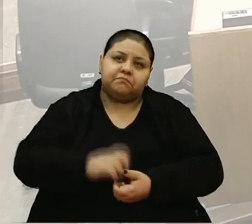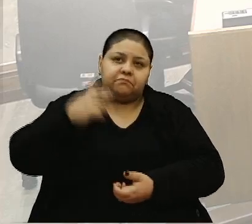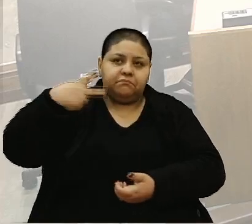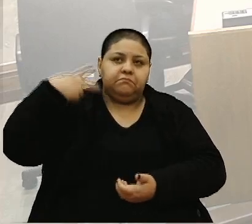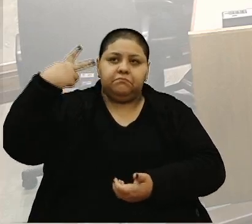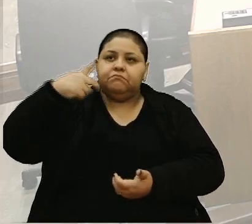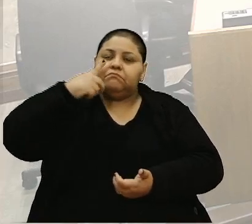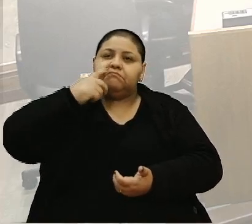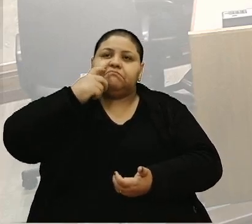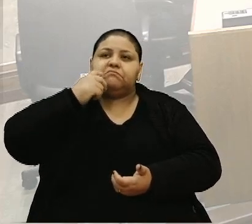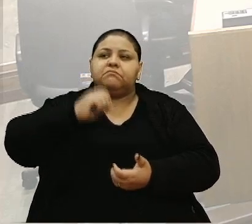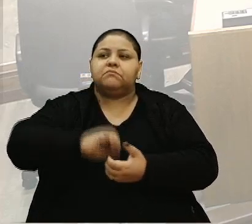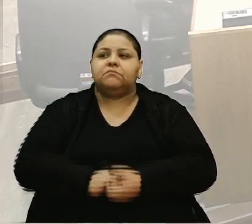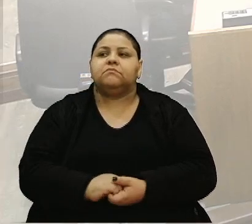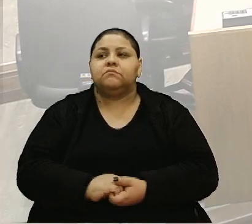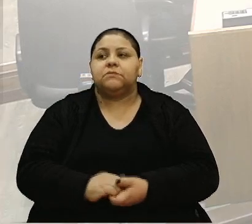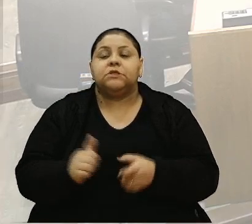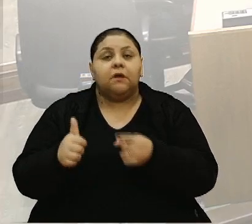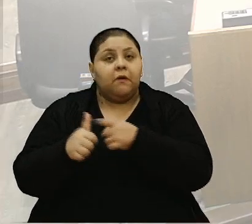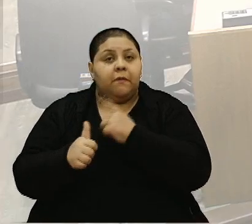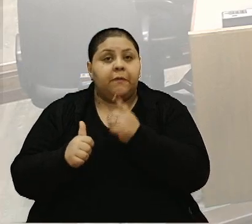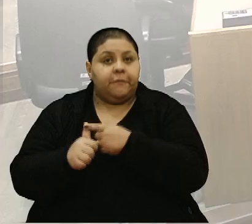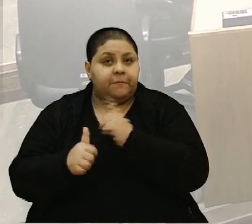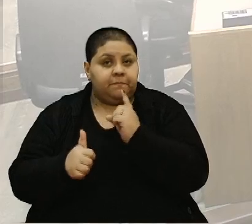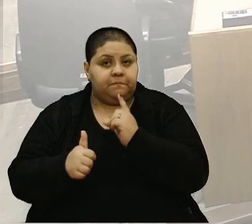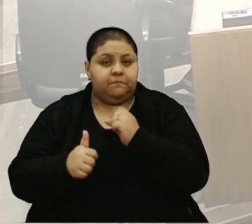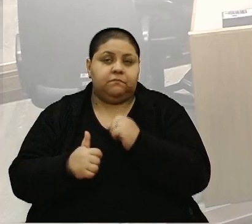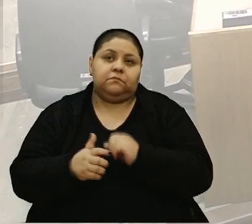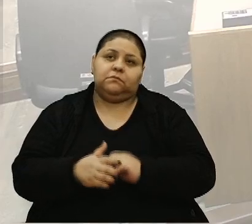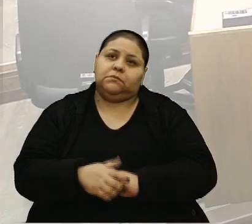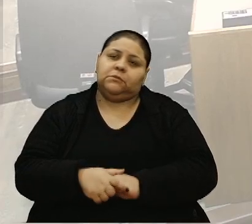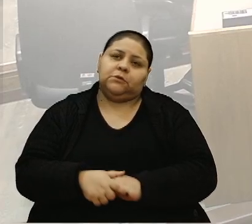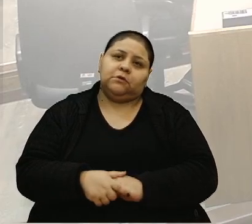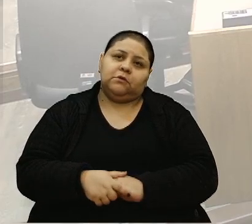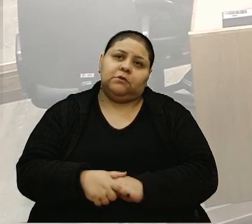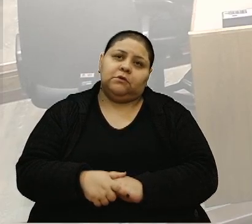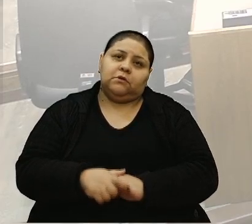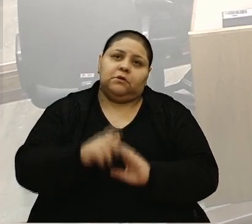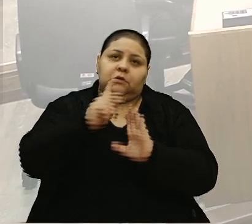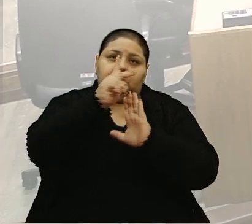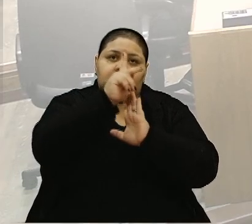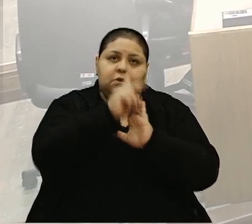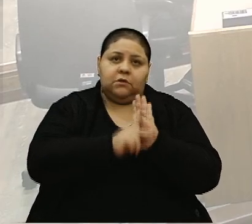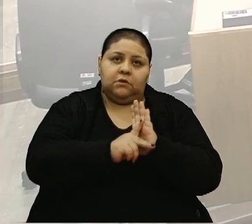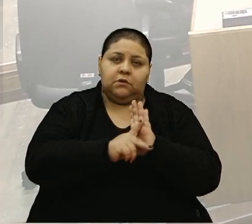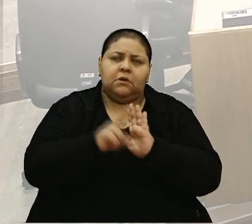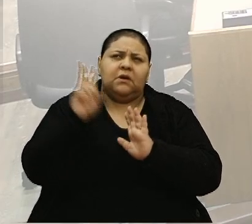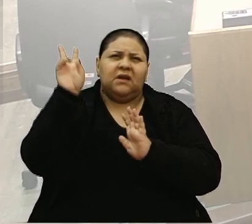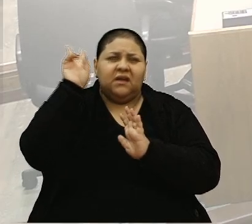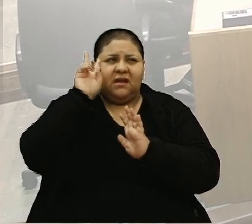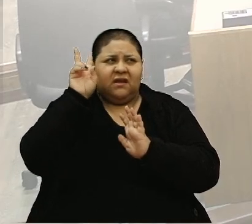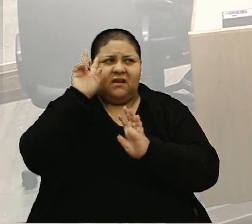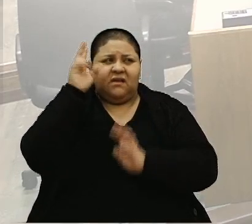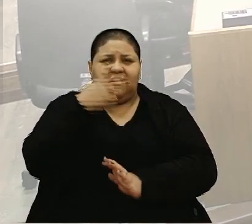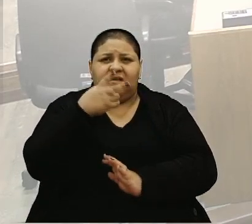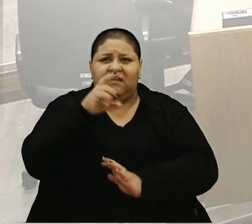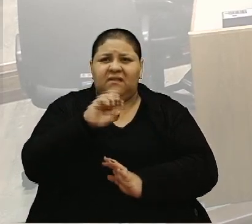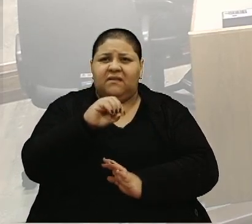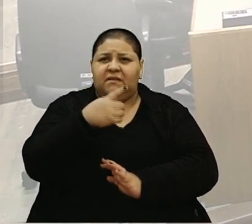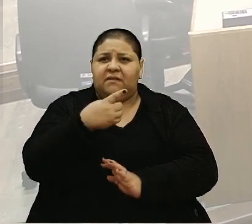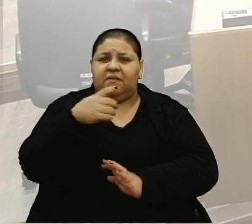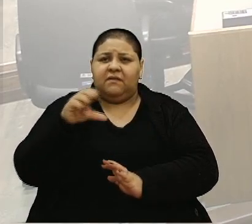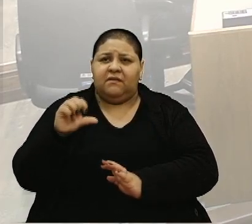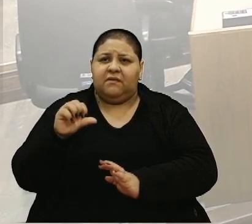Rose, primeiro, que esse projeto, eu recordo, em 2019, do